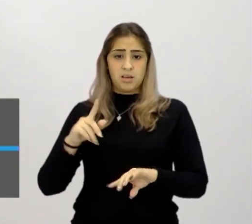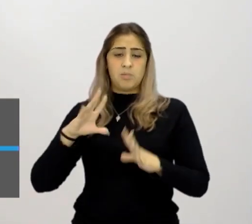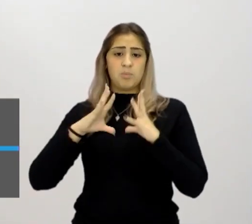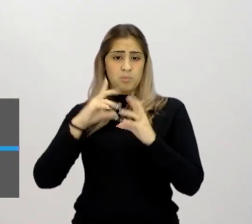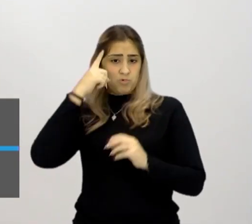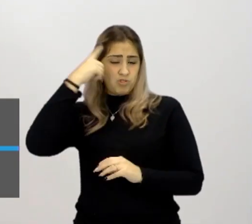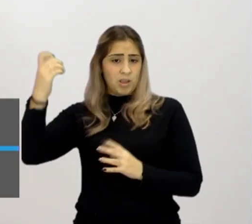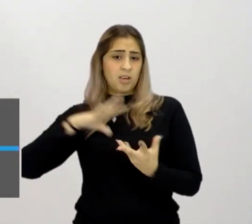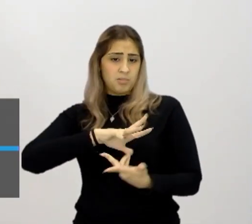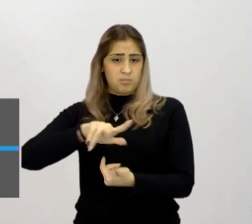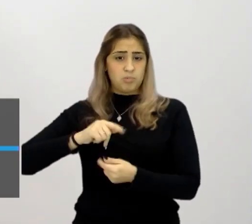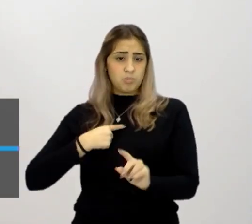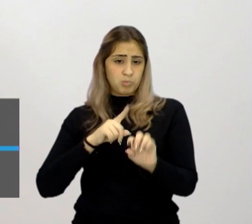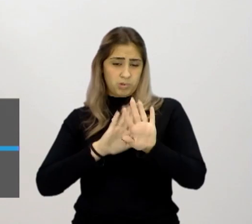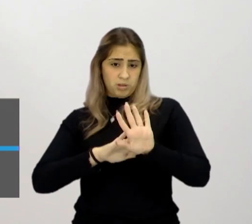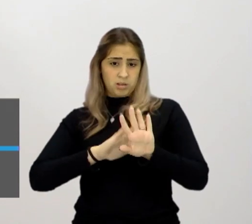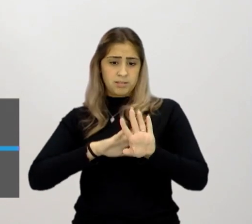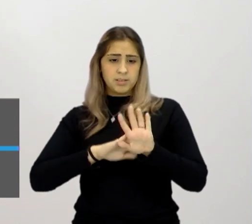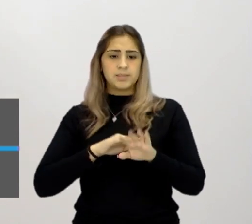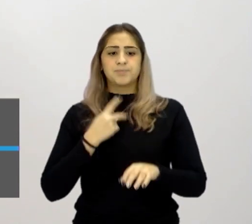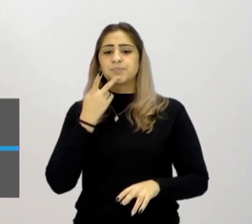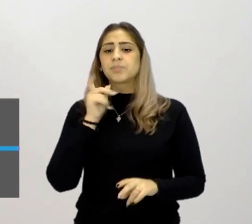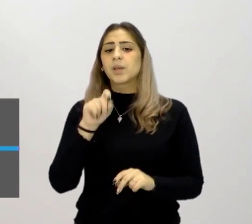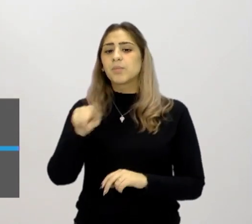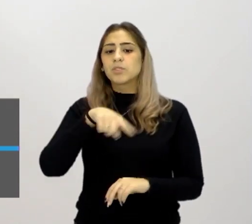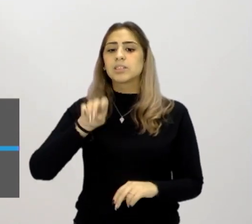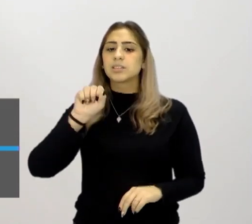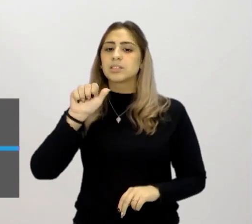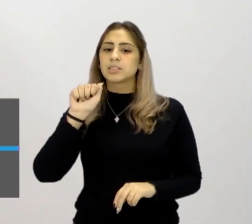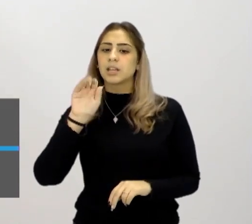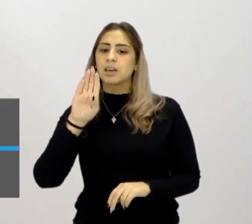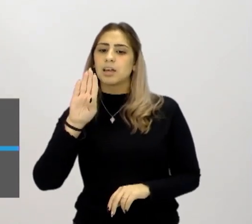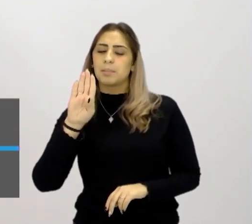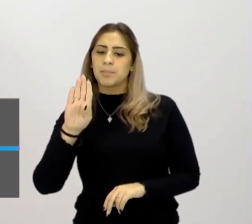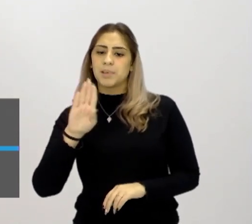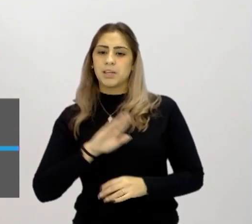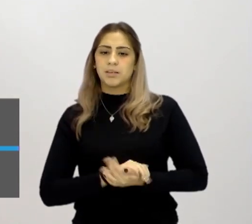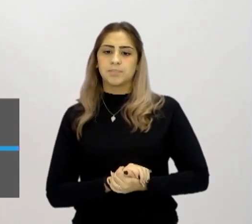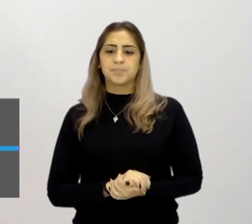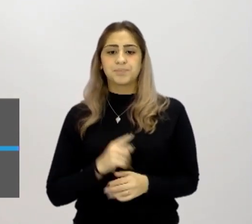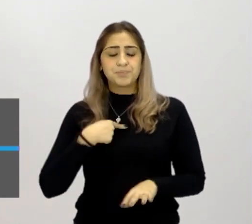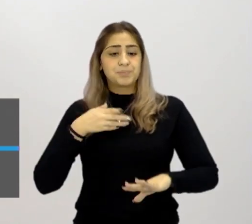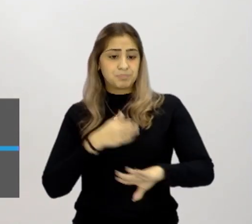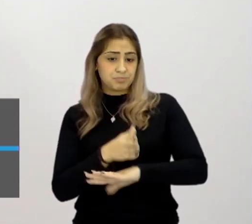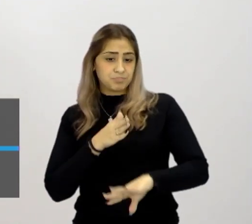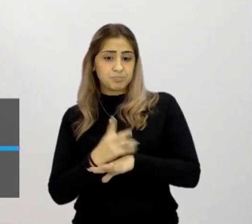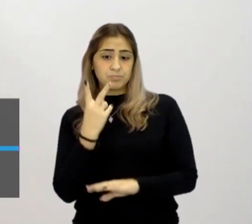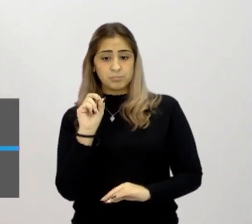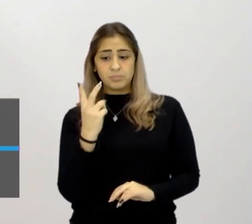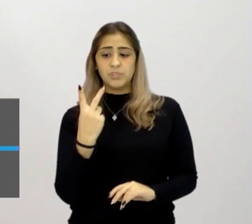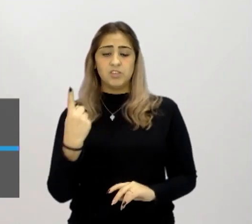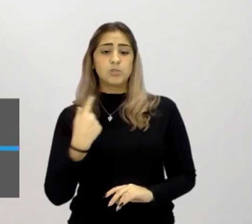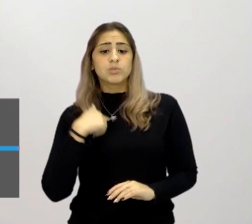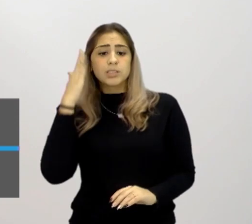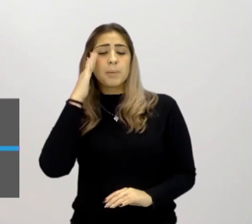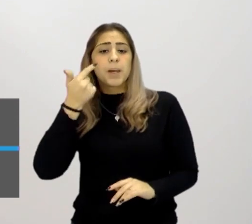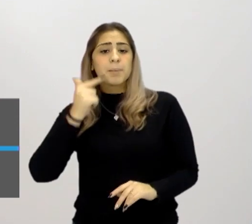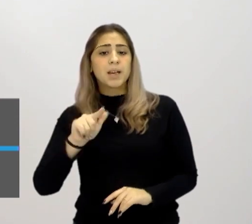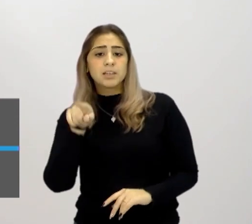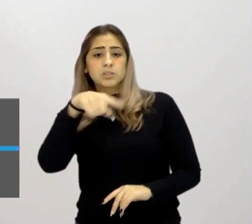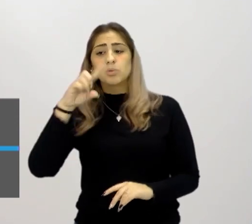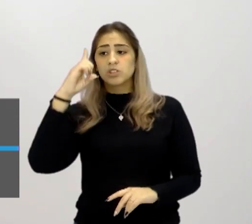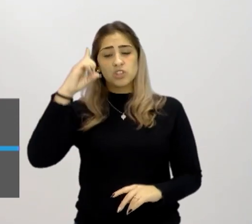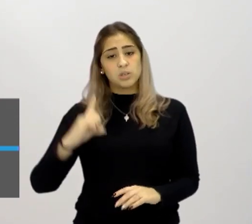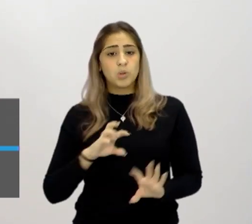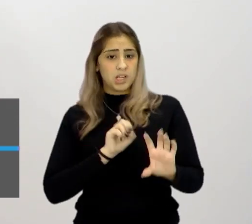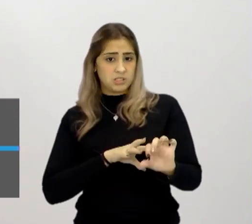vocês, que é sobre o SAEB. Então, olha lá, estudante, participe do SAEB 2021, saiba mais na sua